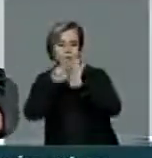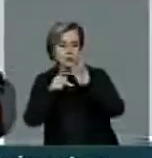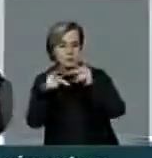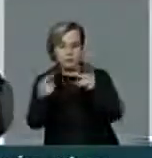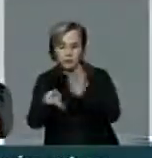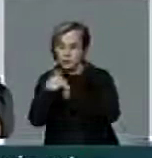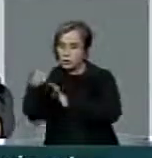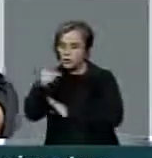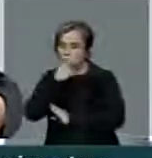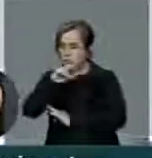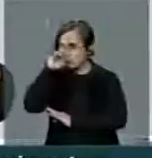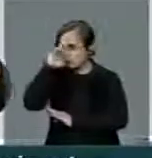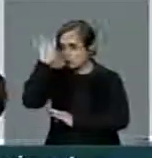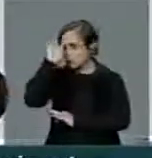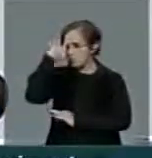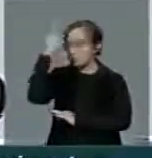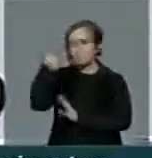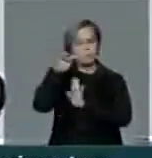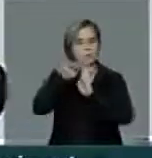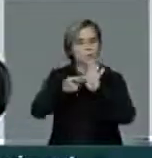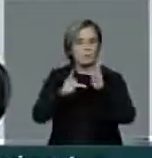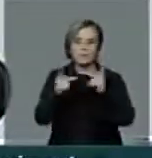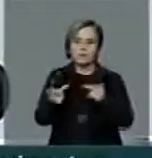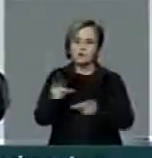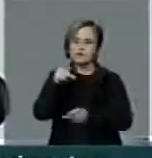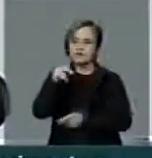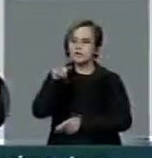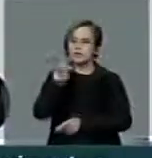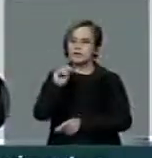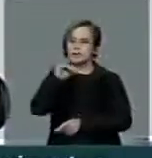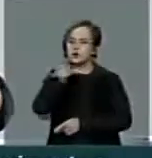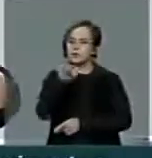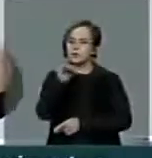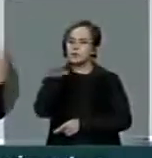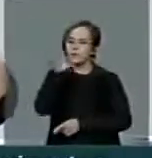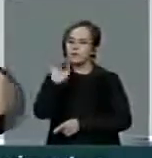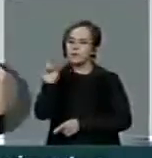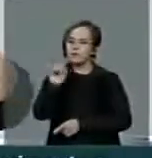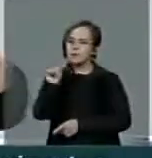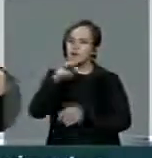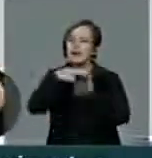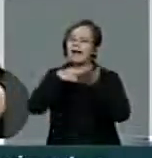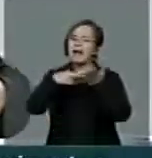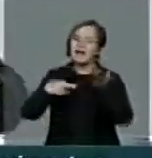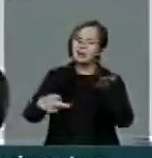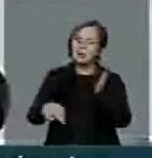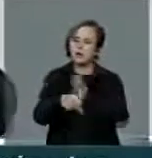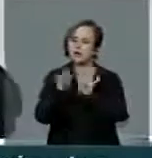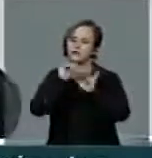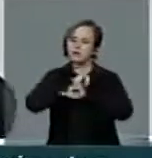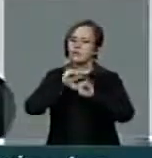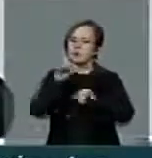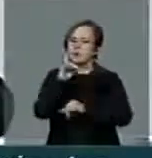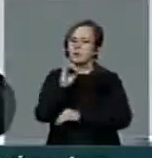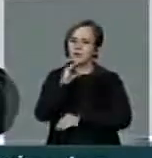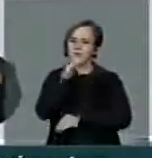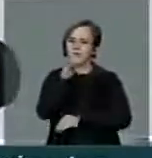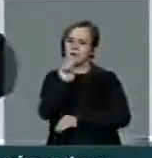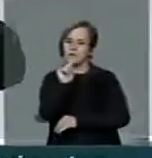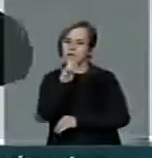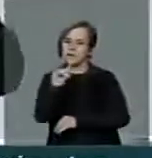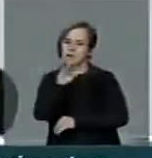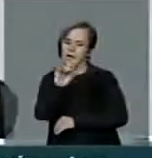vai... Não é projeto, deputado. Talvez o nome projeto é um relatório, uma declaração. Isso a gente pode mudar o nome,